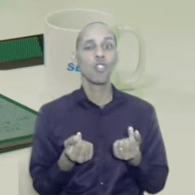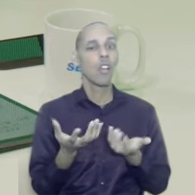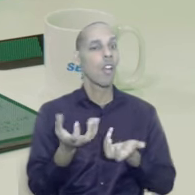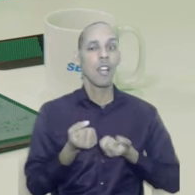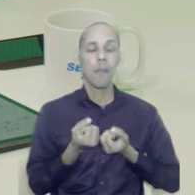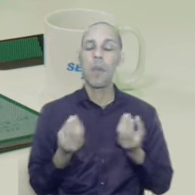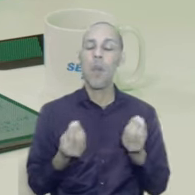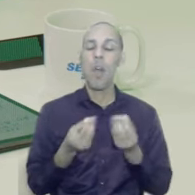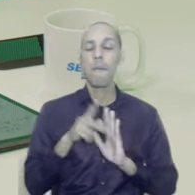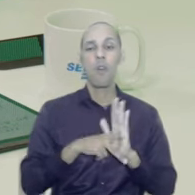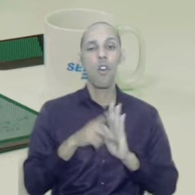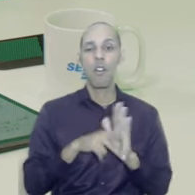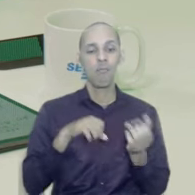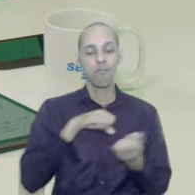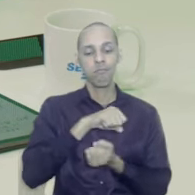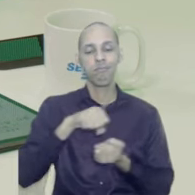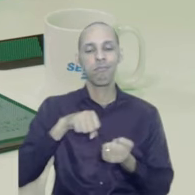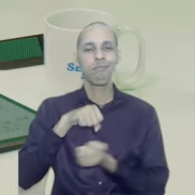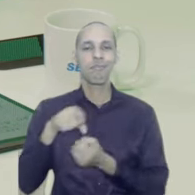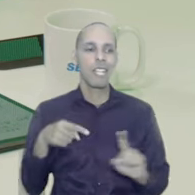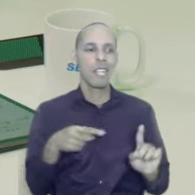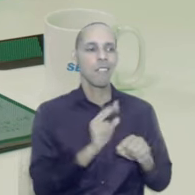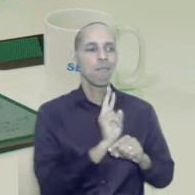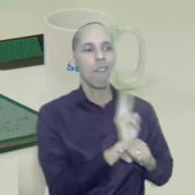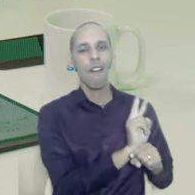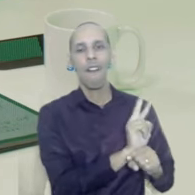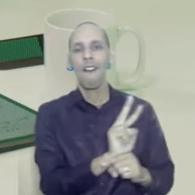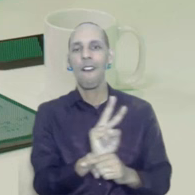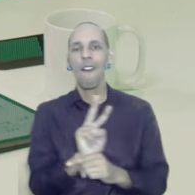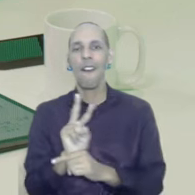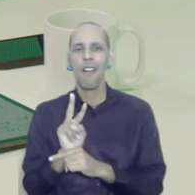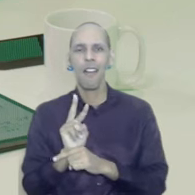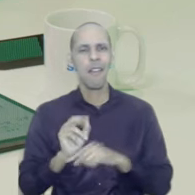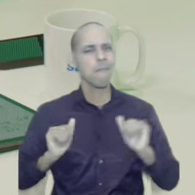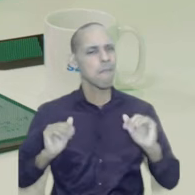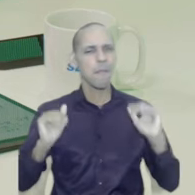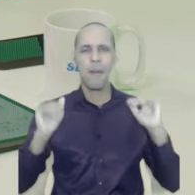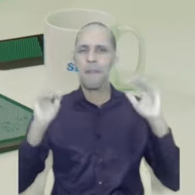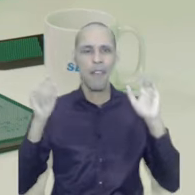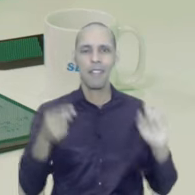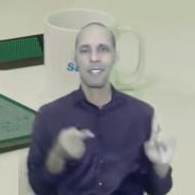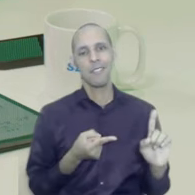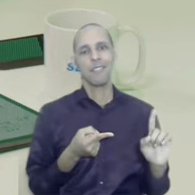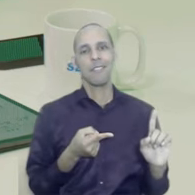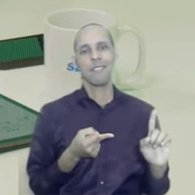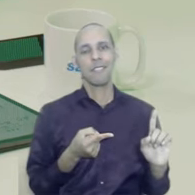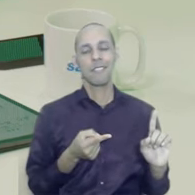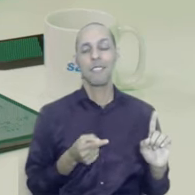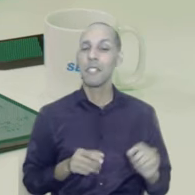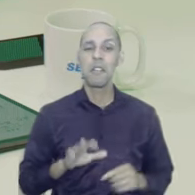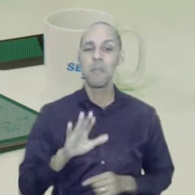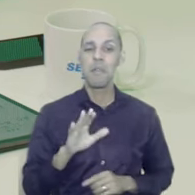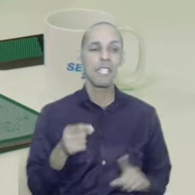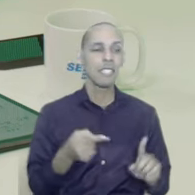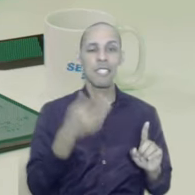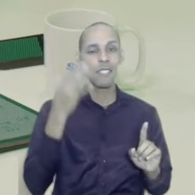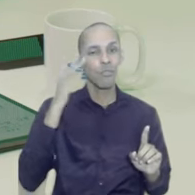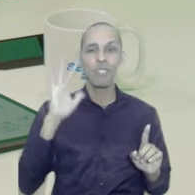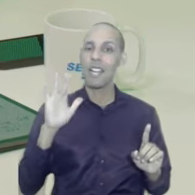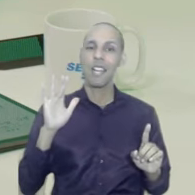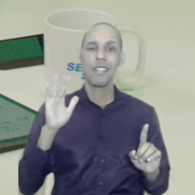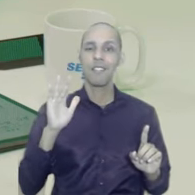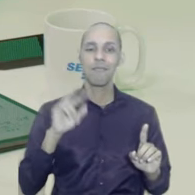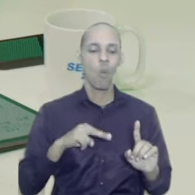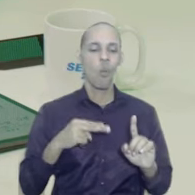sustentáveis uhum né ele preserva ele preserva muito mais do que é o necessário só que não tem essa visão né